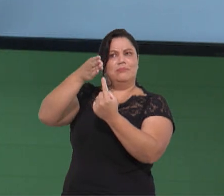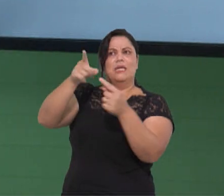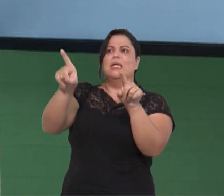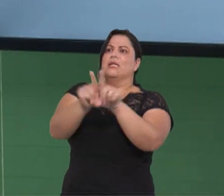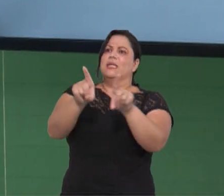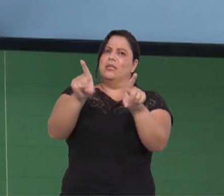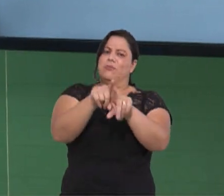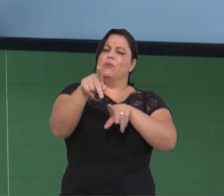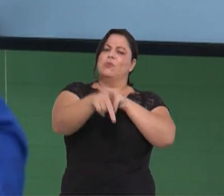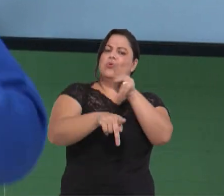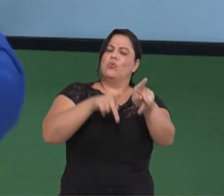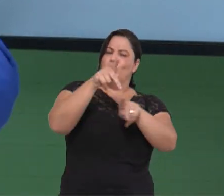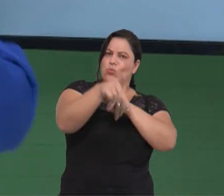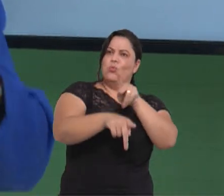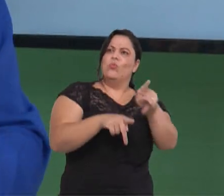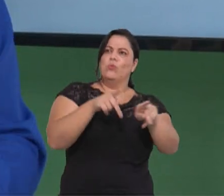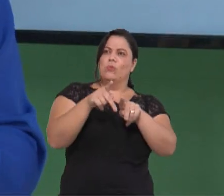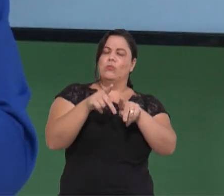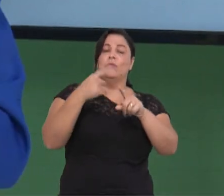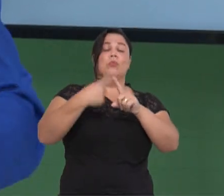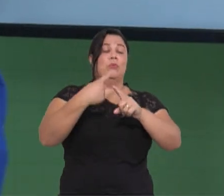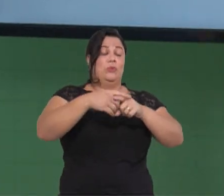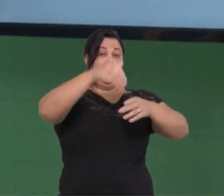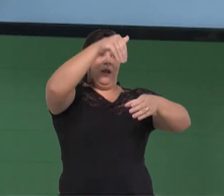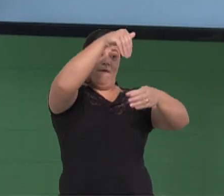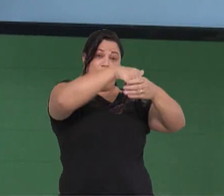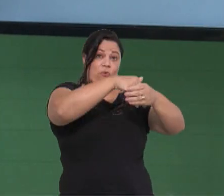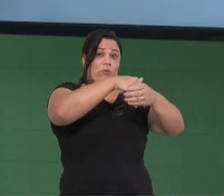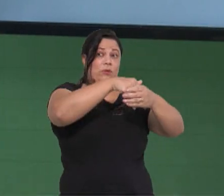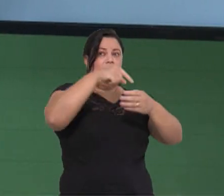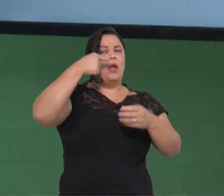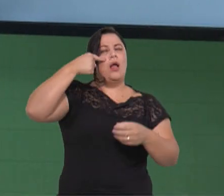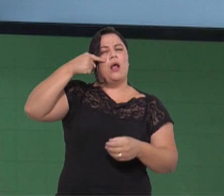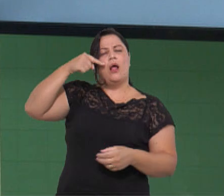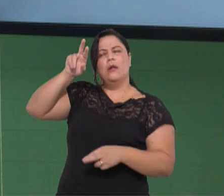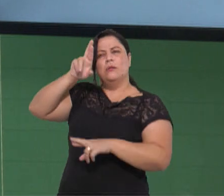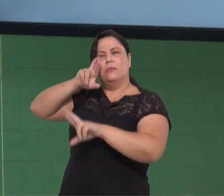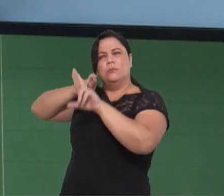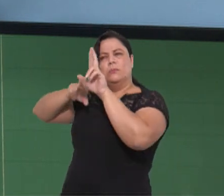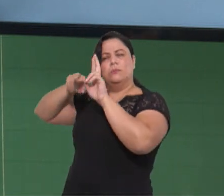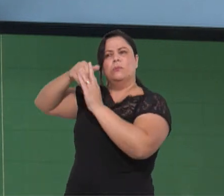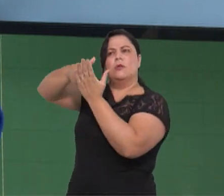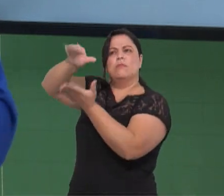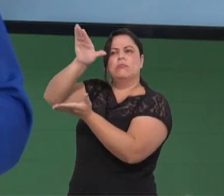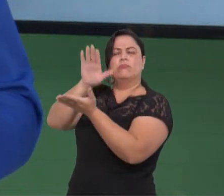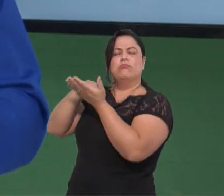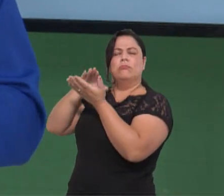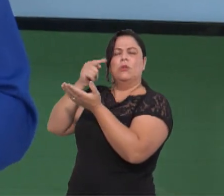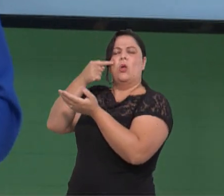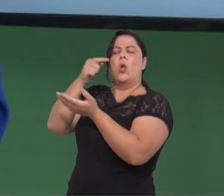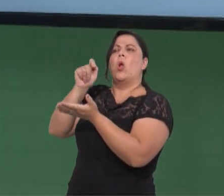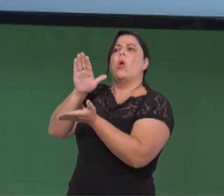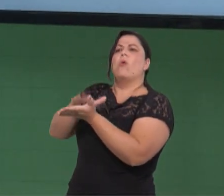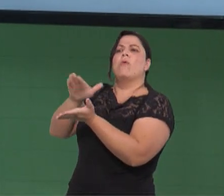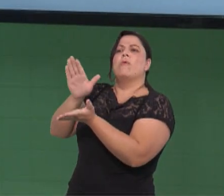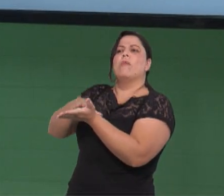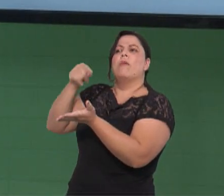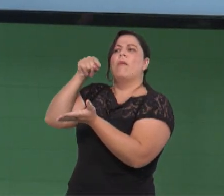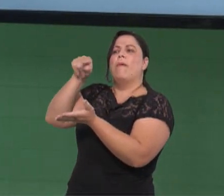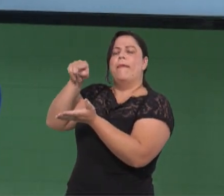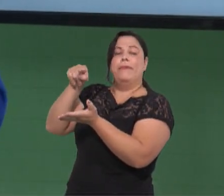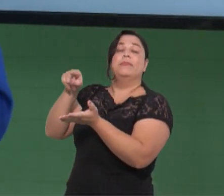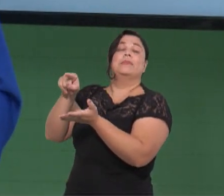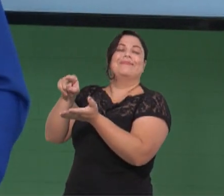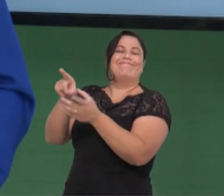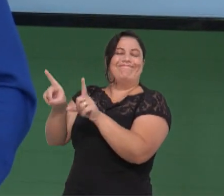população civil que, além de votar, tem que fiscalizar e cobrar. Então nós hoje, como consequência,